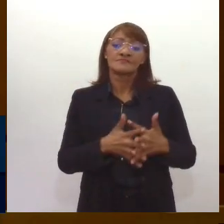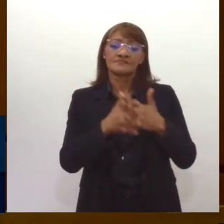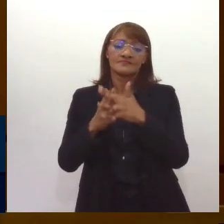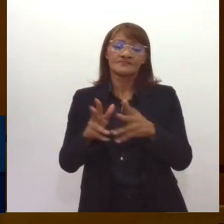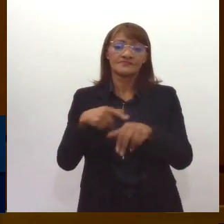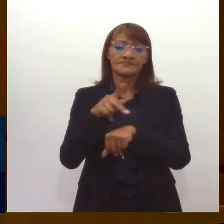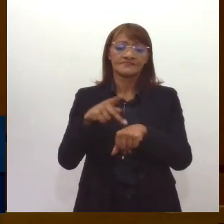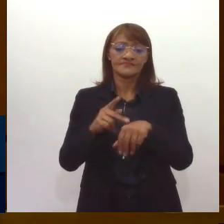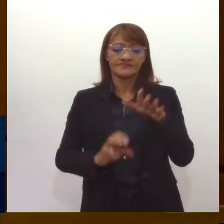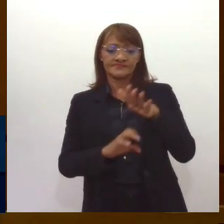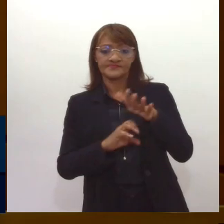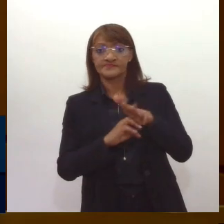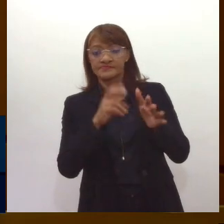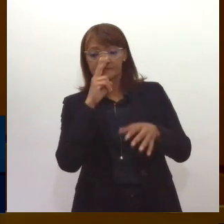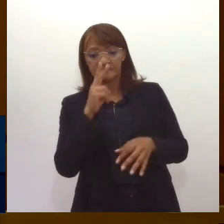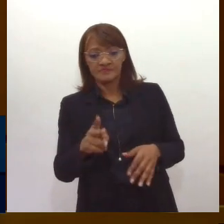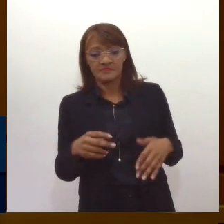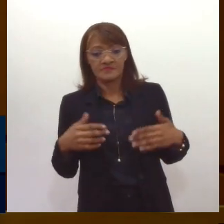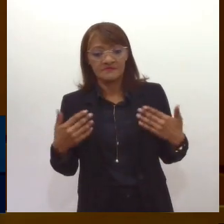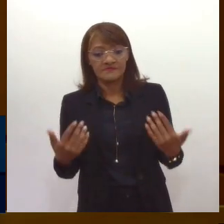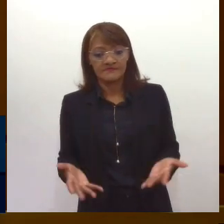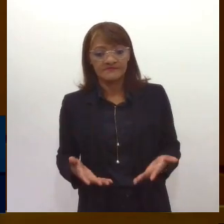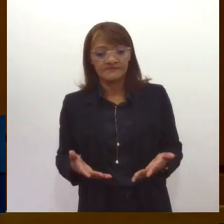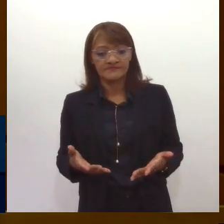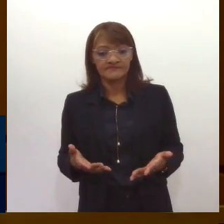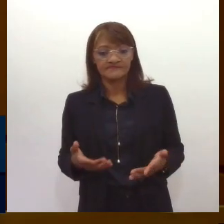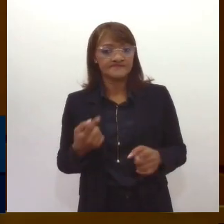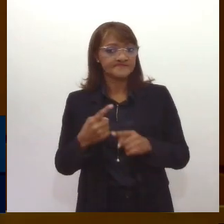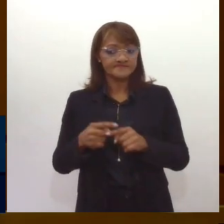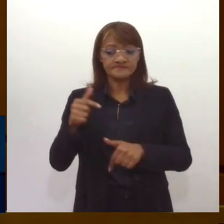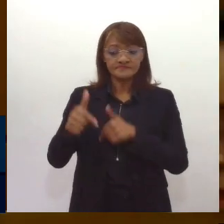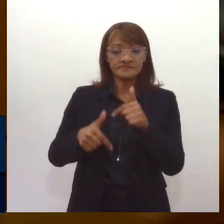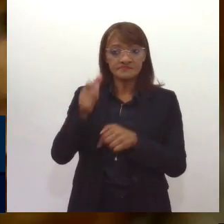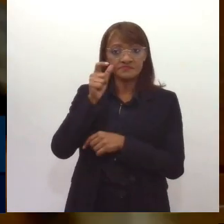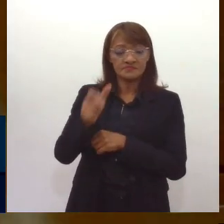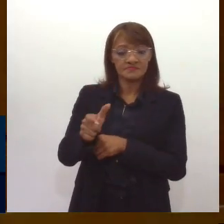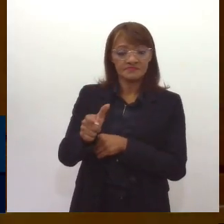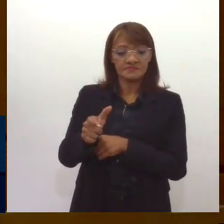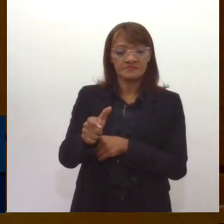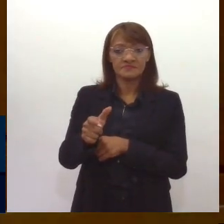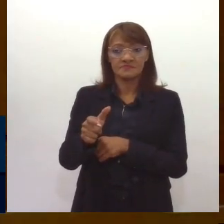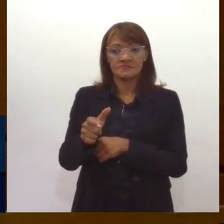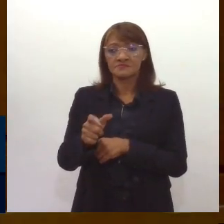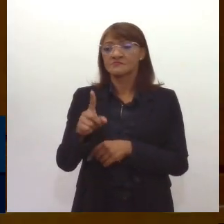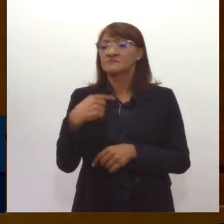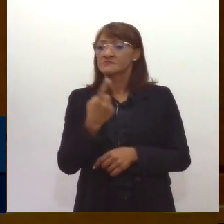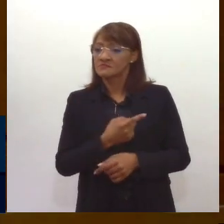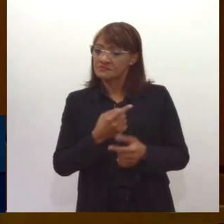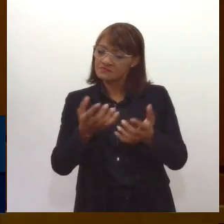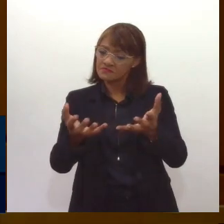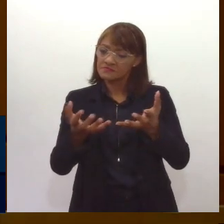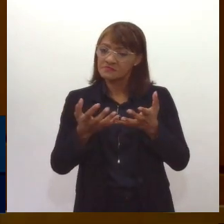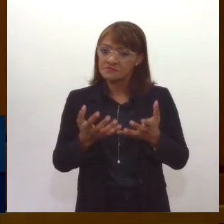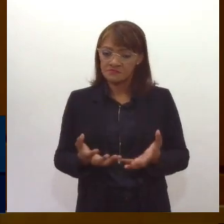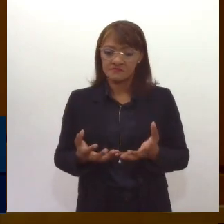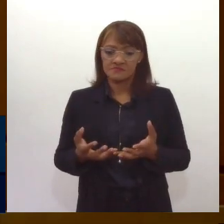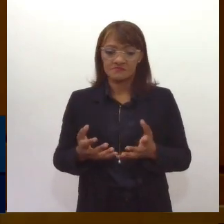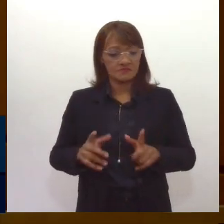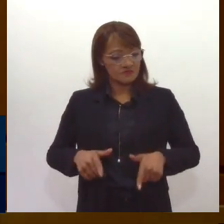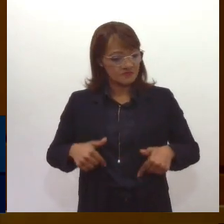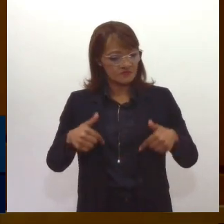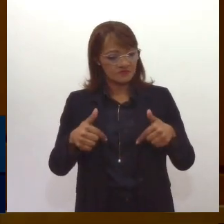trabalhar para os seus interesses. O que a gente quer e que a gente luta e discute é para políticas públicas